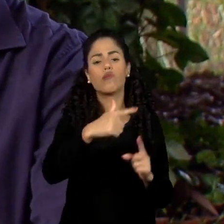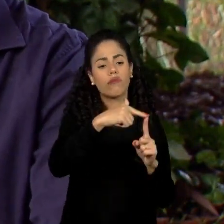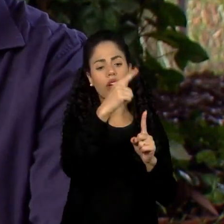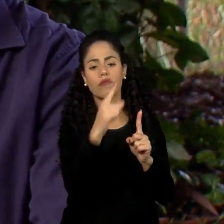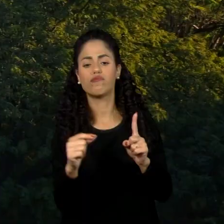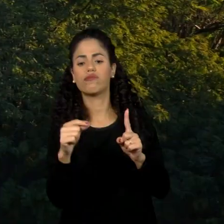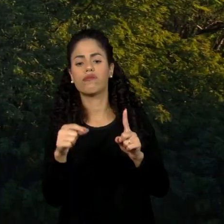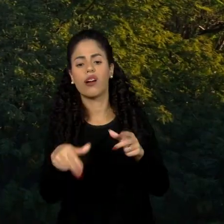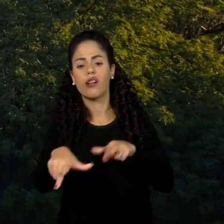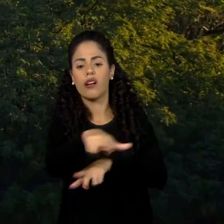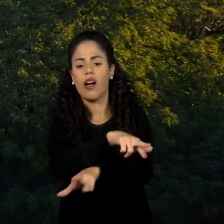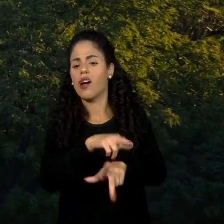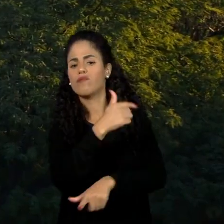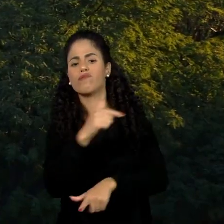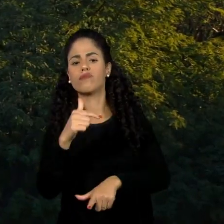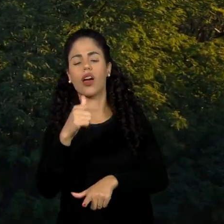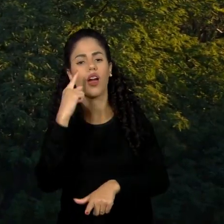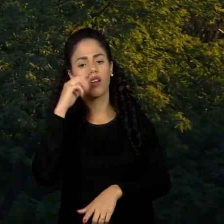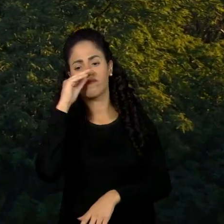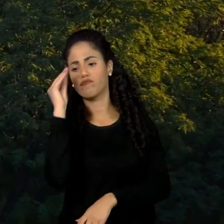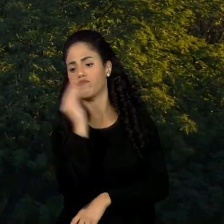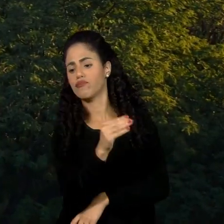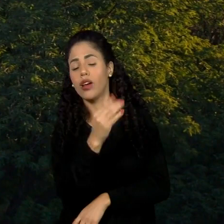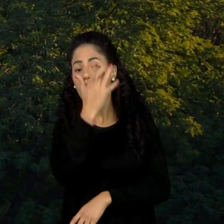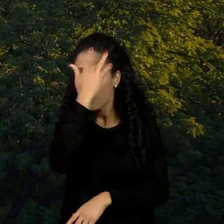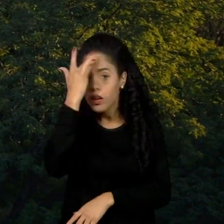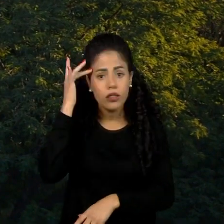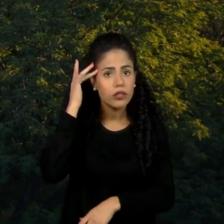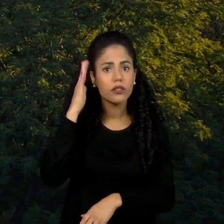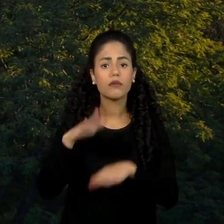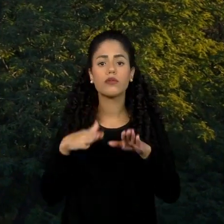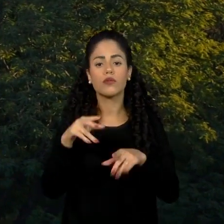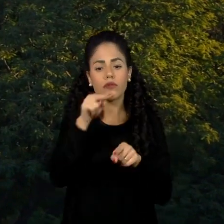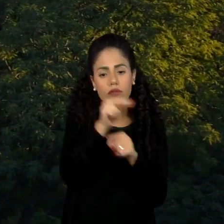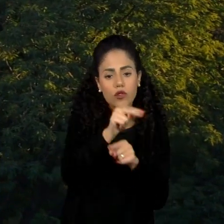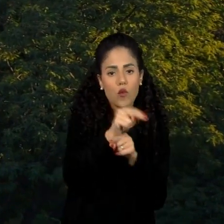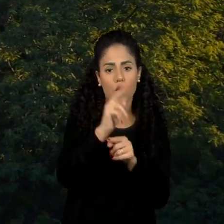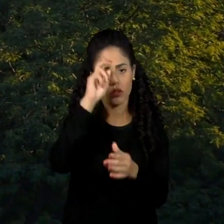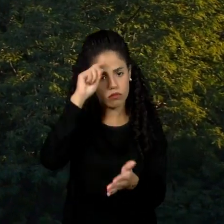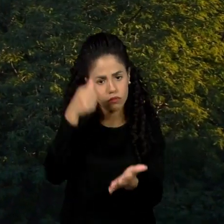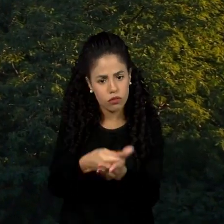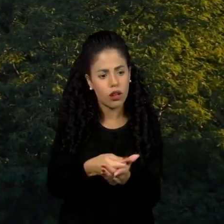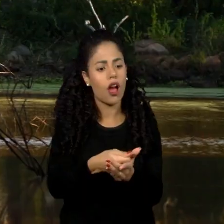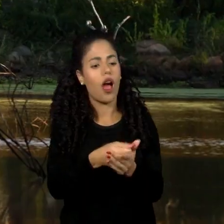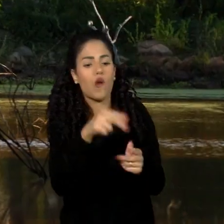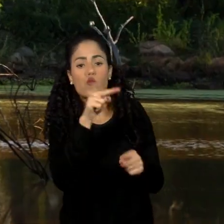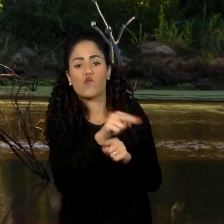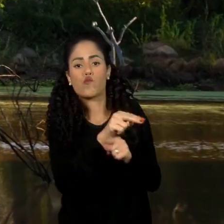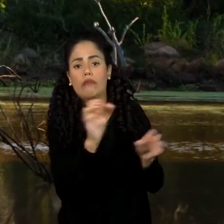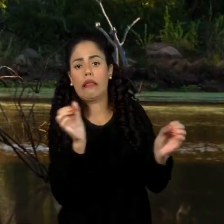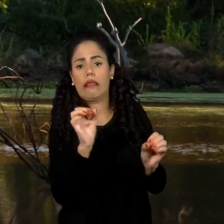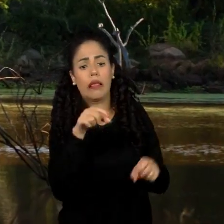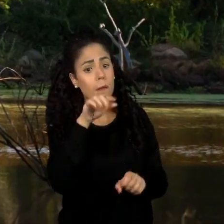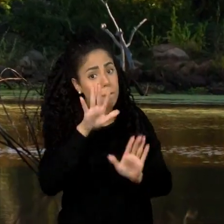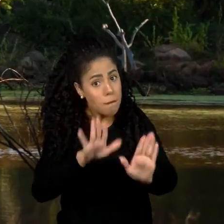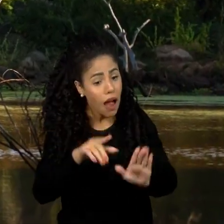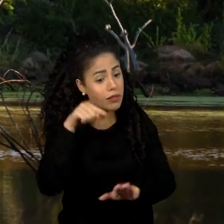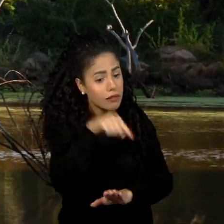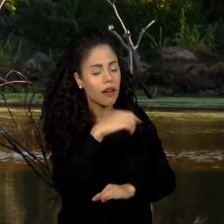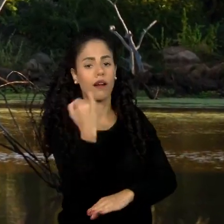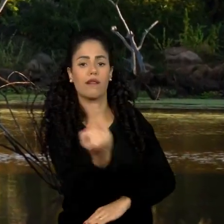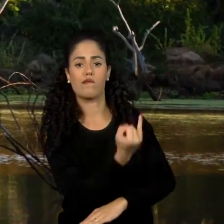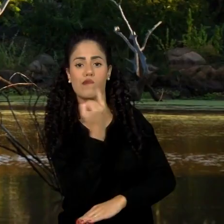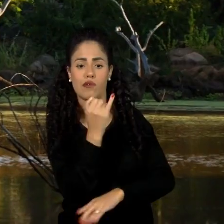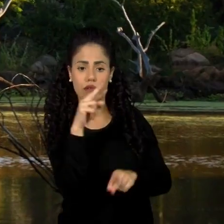em biodiversidade, leva as pessoas, os tomadores de decisão, a não considerarem a importância desse bioma. Ao fazer um